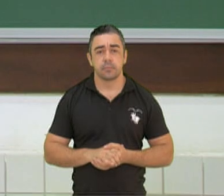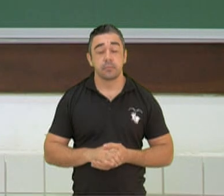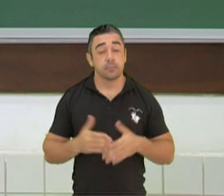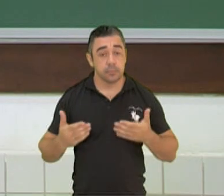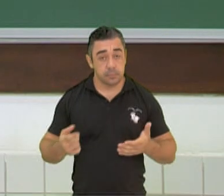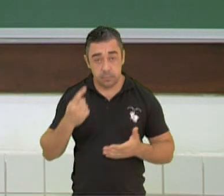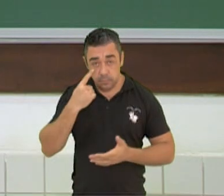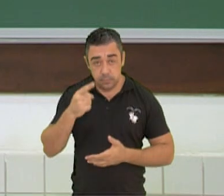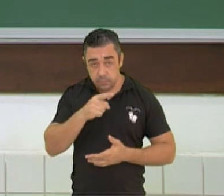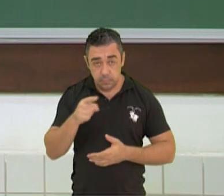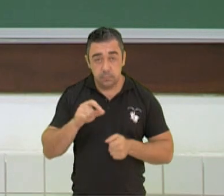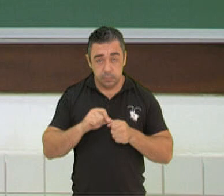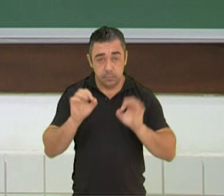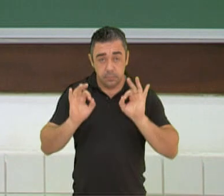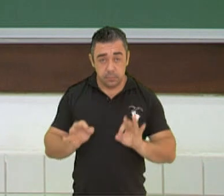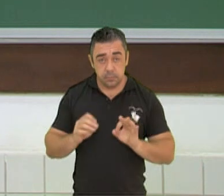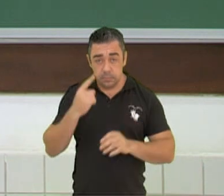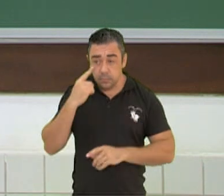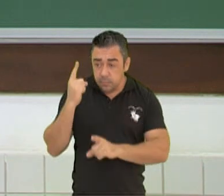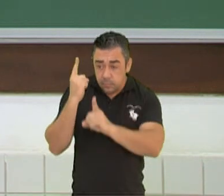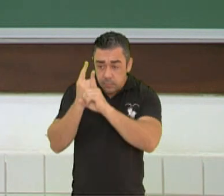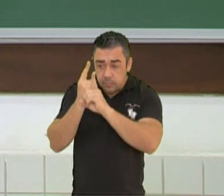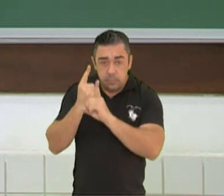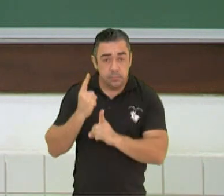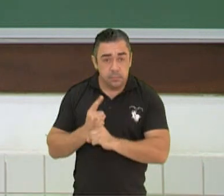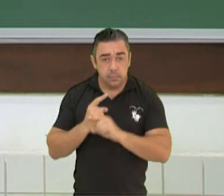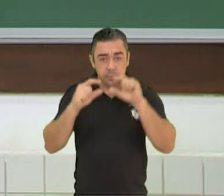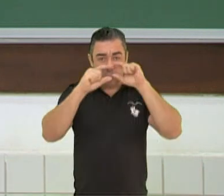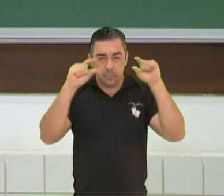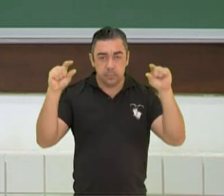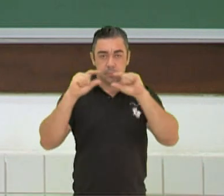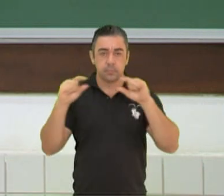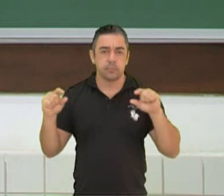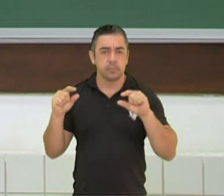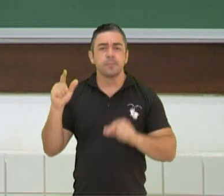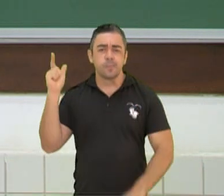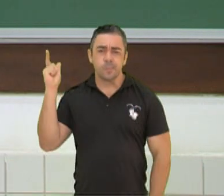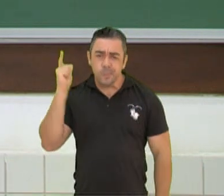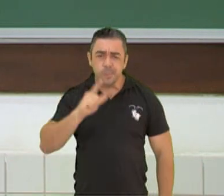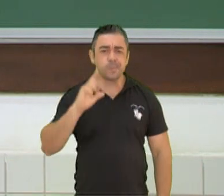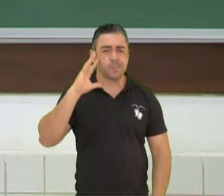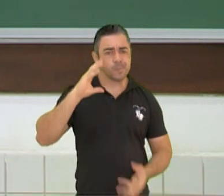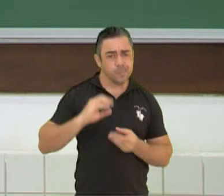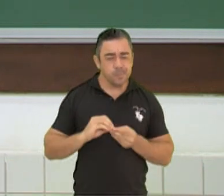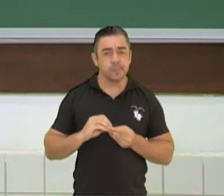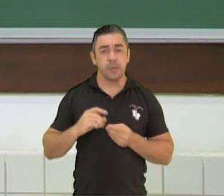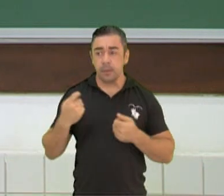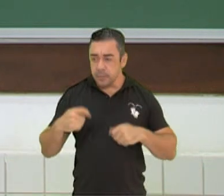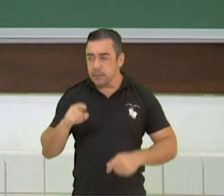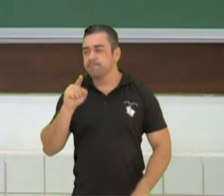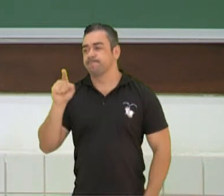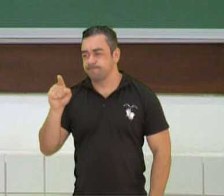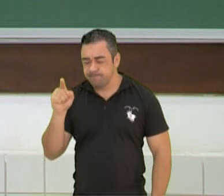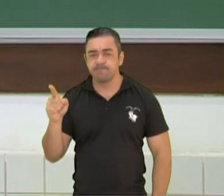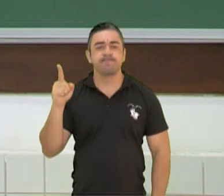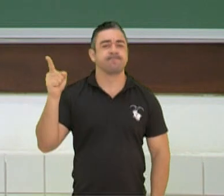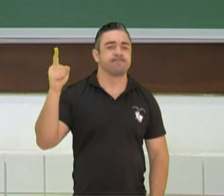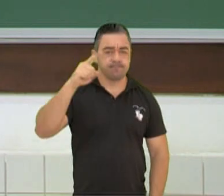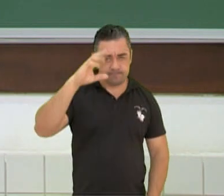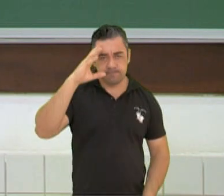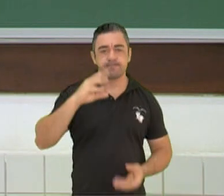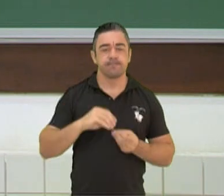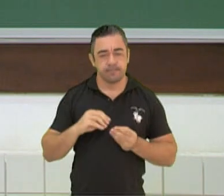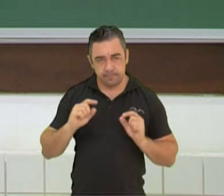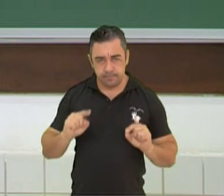Pessoal, fez aquilo que eu falei, verificou, você consegue muito. Né? Não, está precisando da outra para o entendimento.